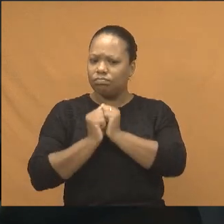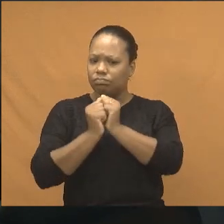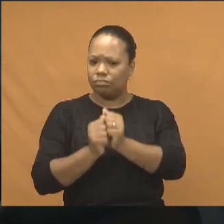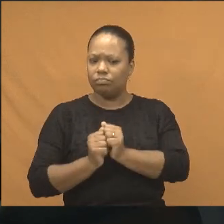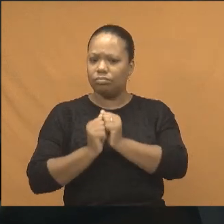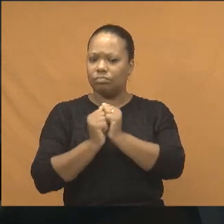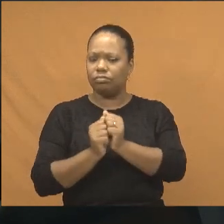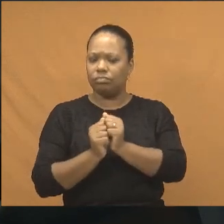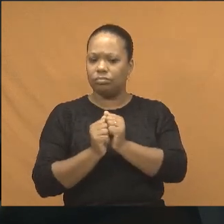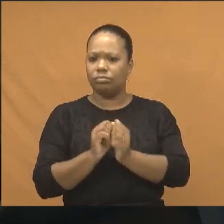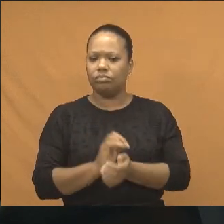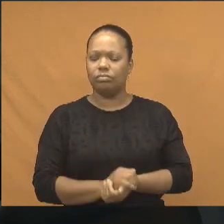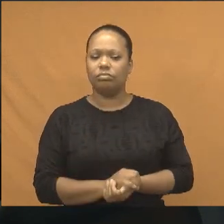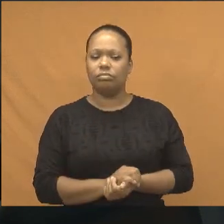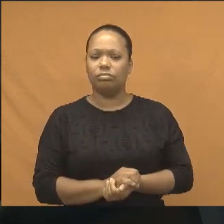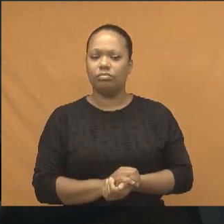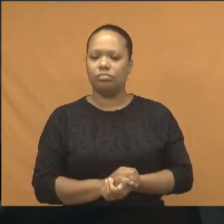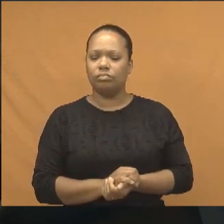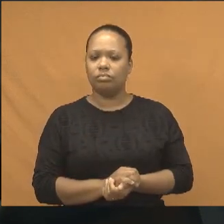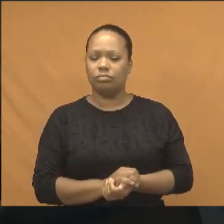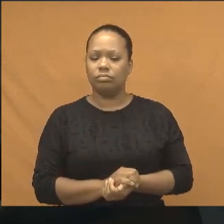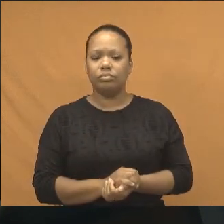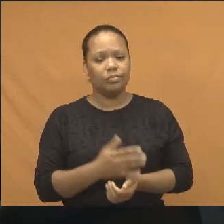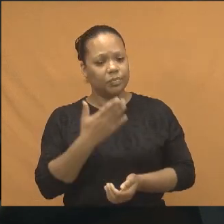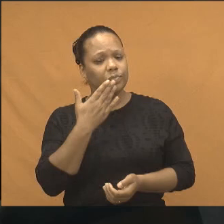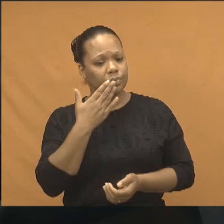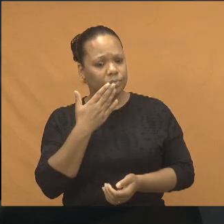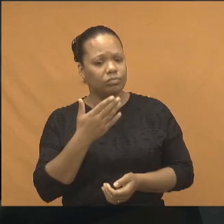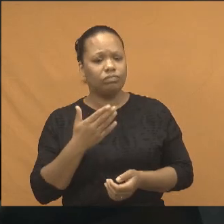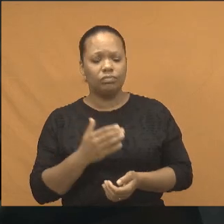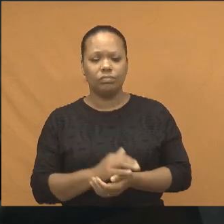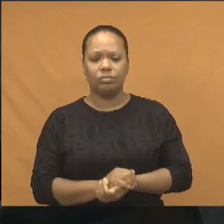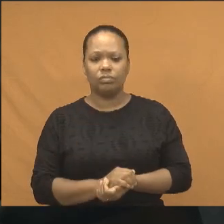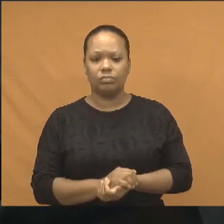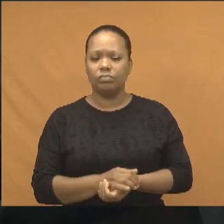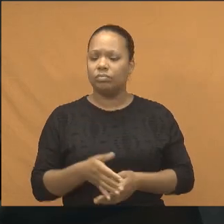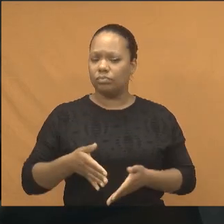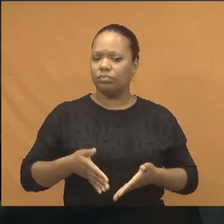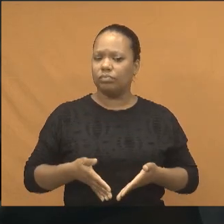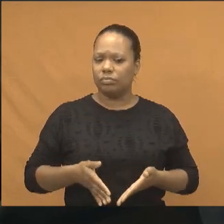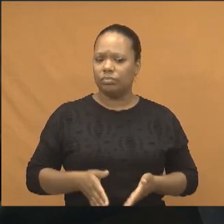à nossa bancada no Estado, reivindicar isso, porque nasceu,